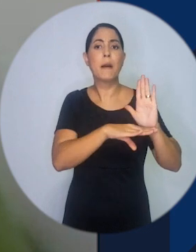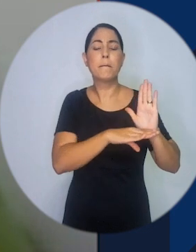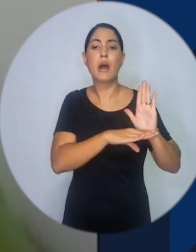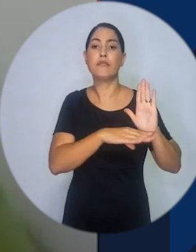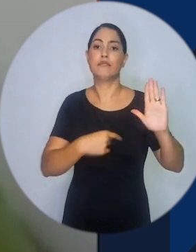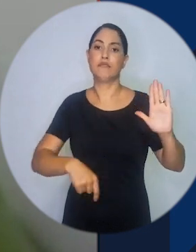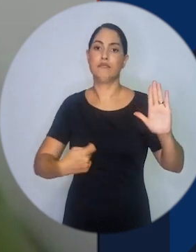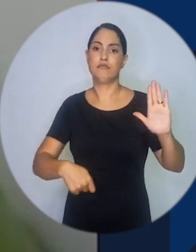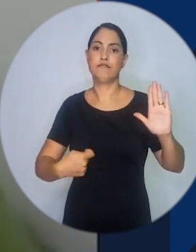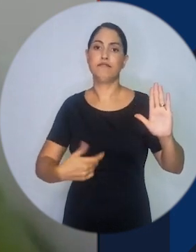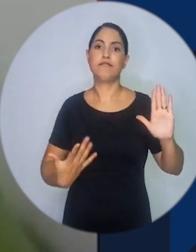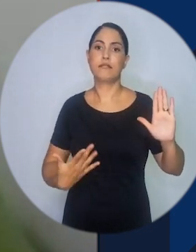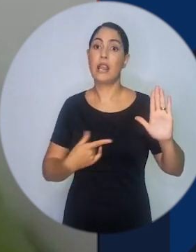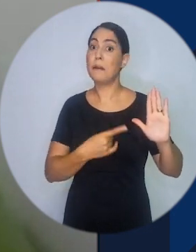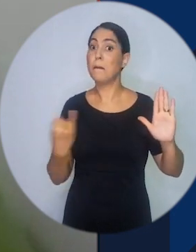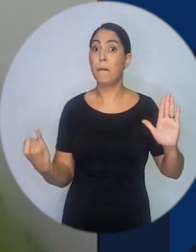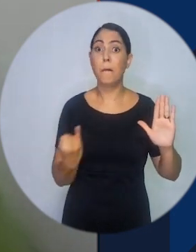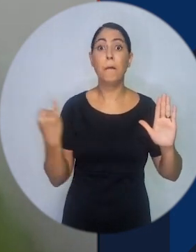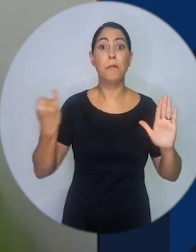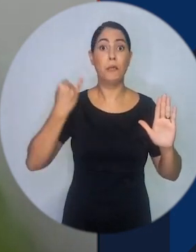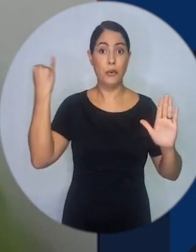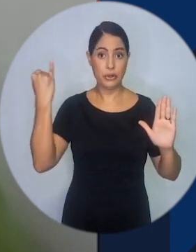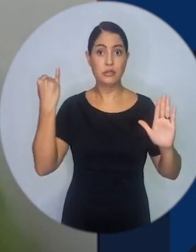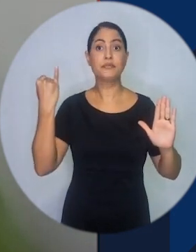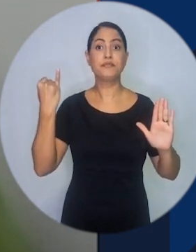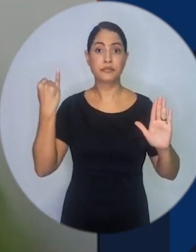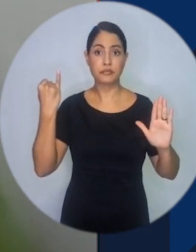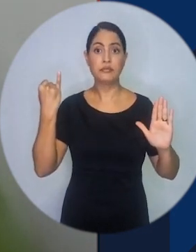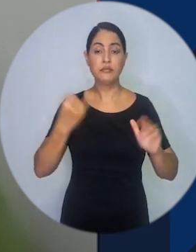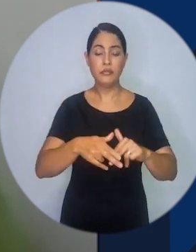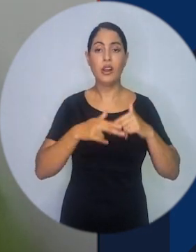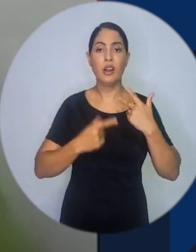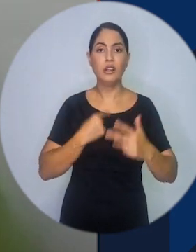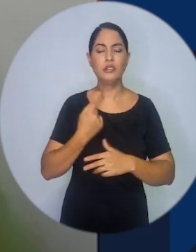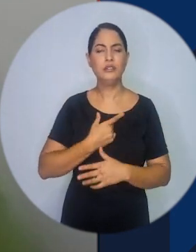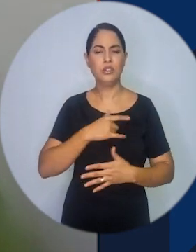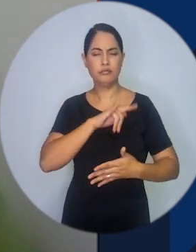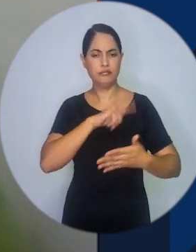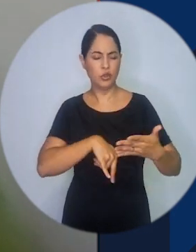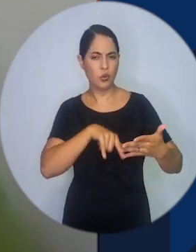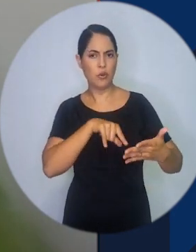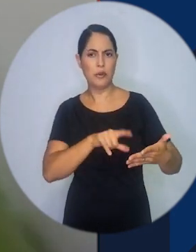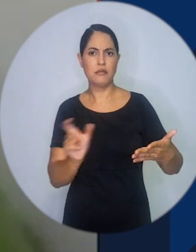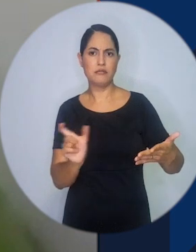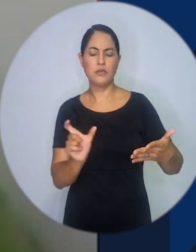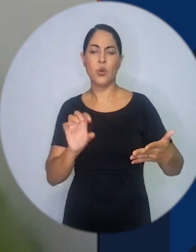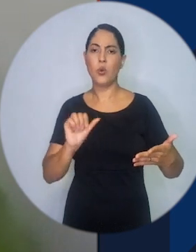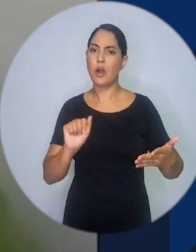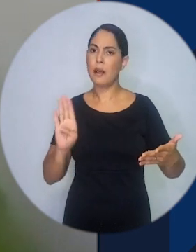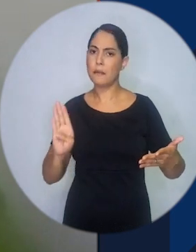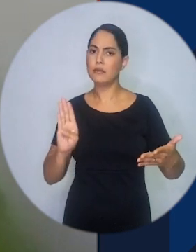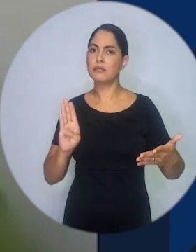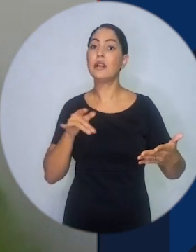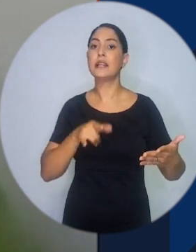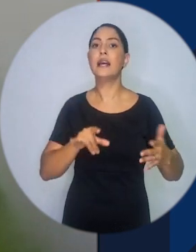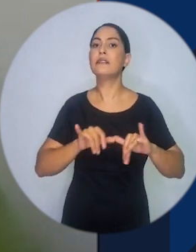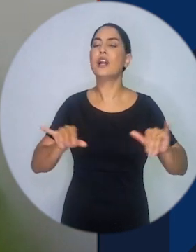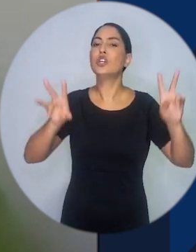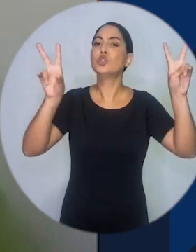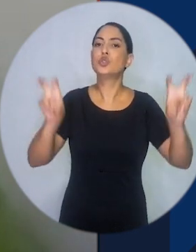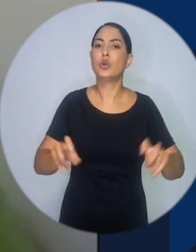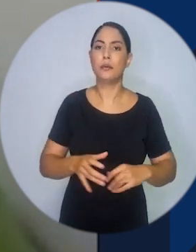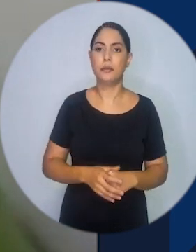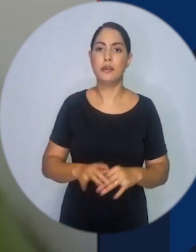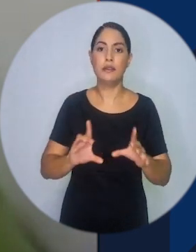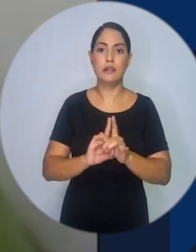finalidades são tão importantes que elas fazem parte do juramento da advocacia quando alguém pega a carteira. Nós temos como finalidade a defesa da